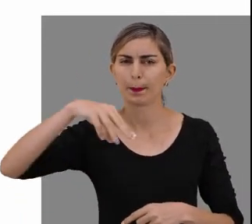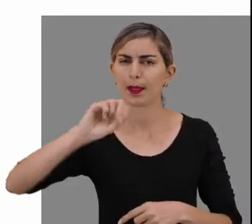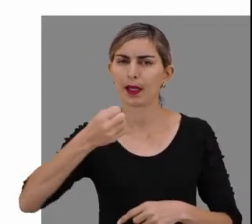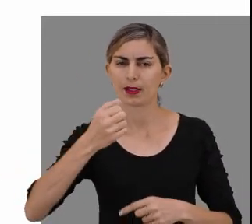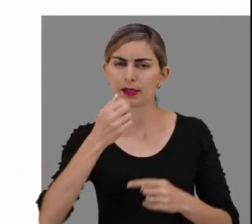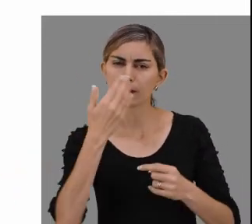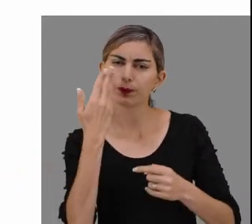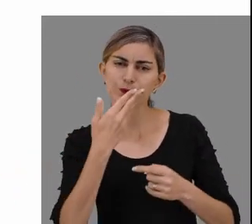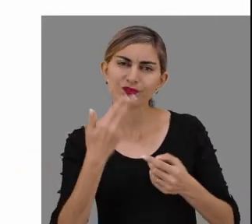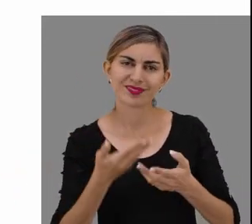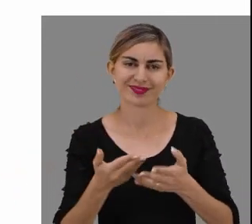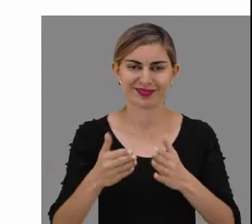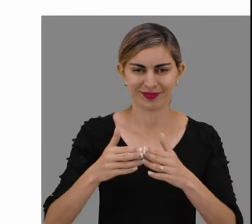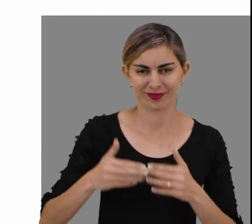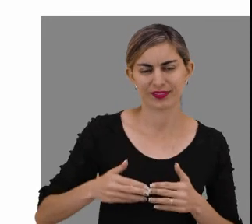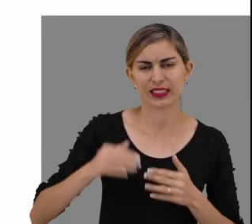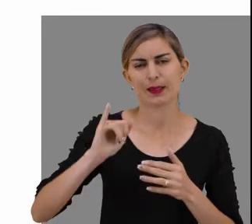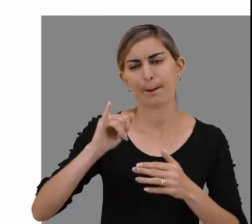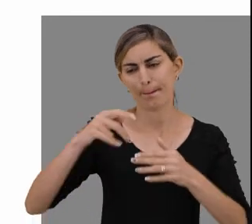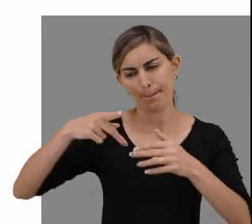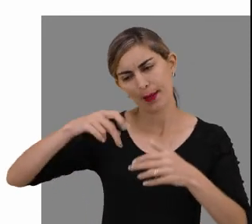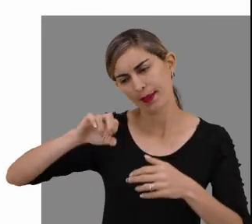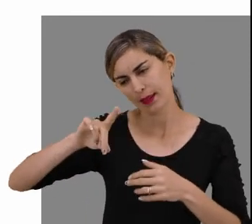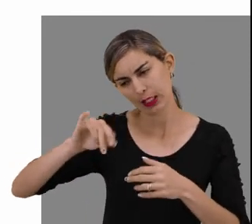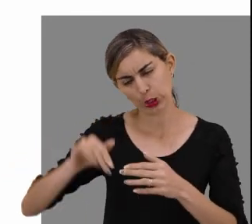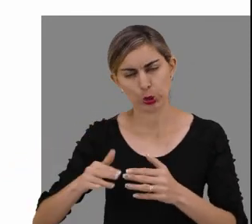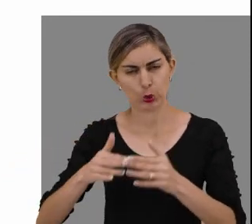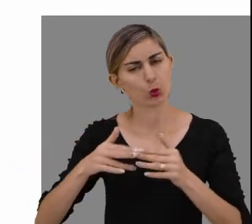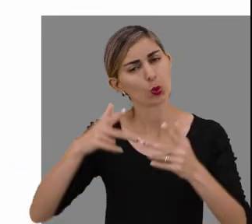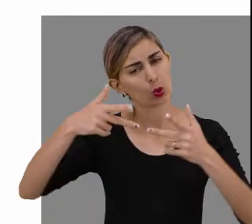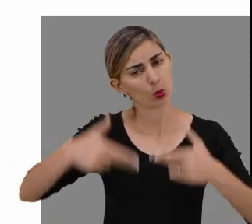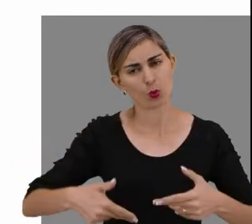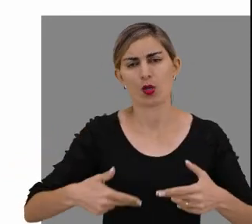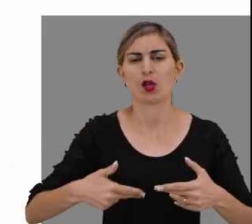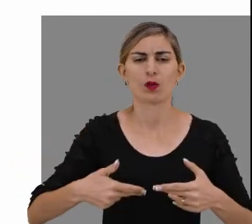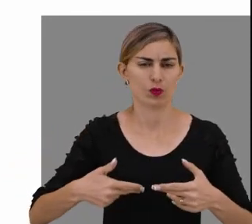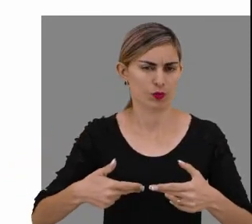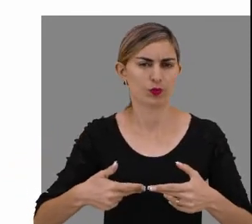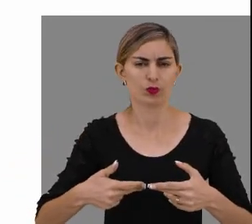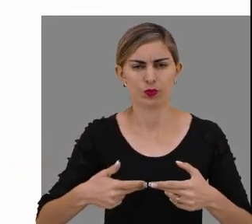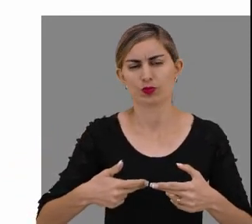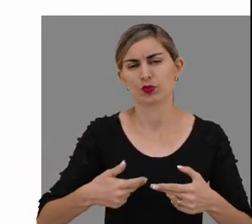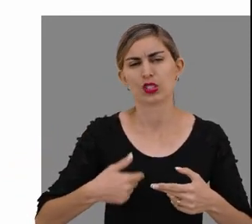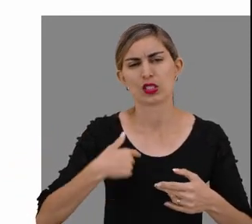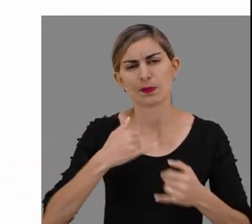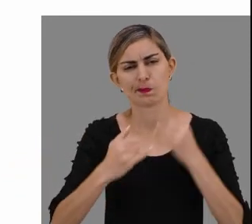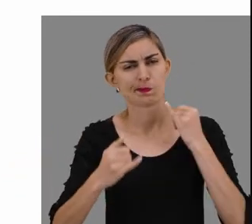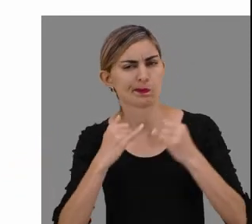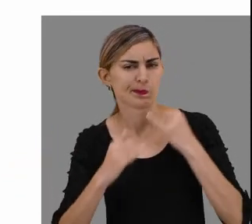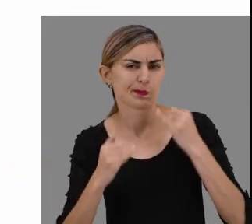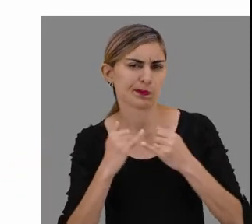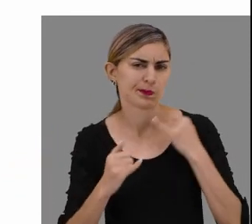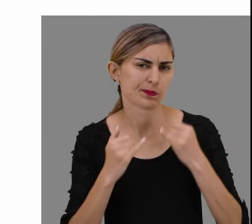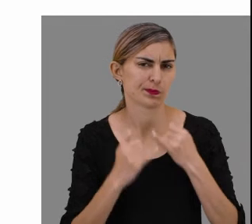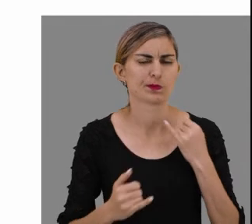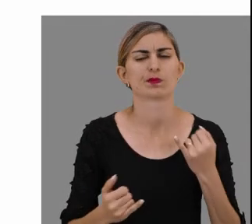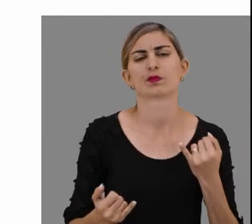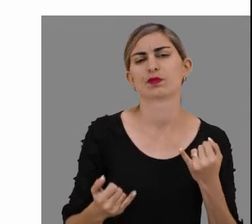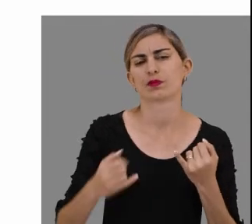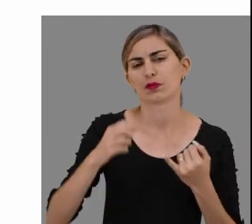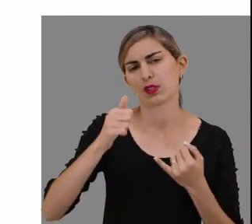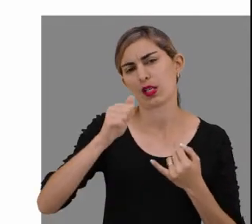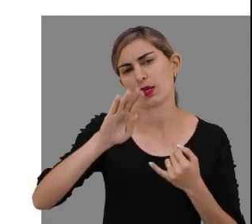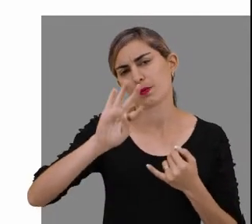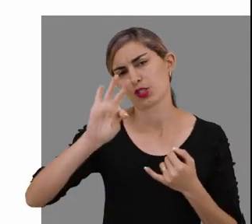nós implementamos a nossa interface e pedido da mesma forma. Interfaces são muito semelhantes